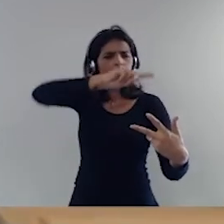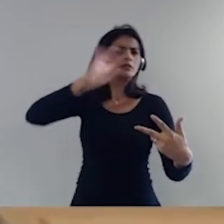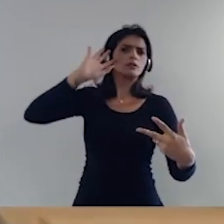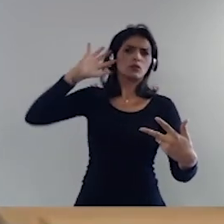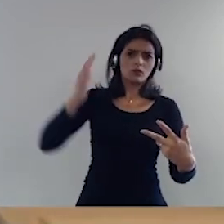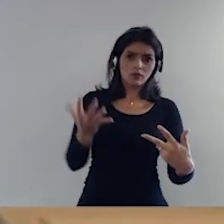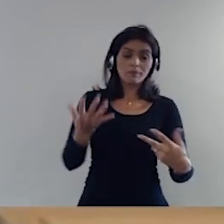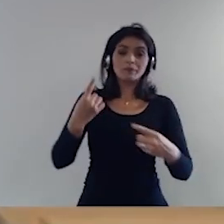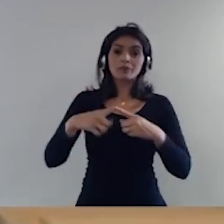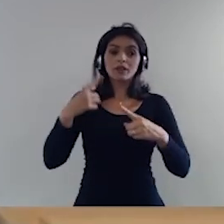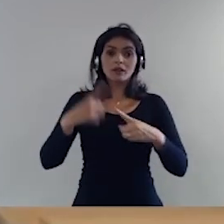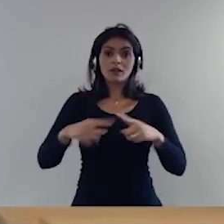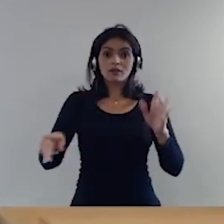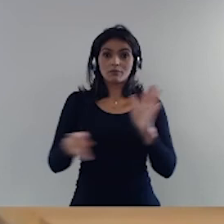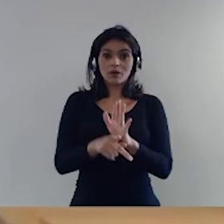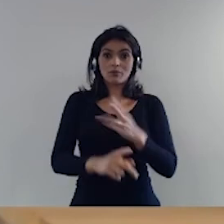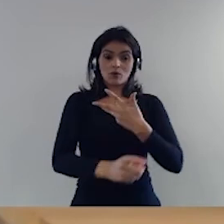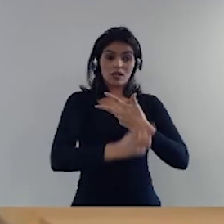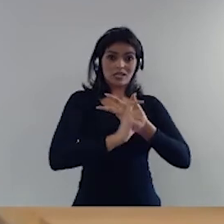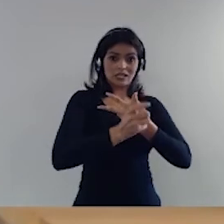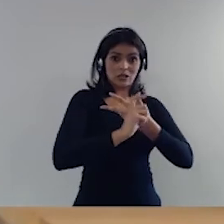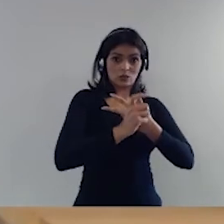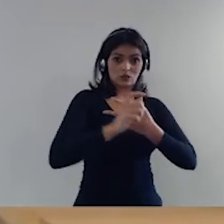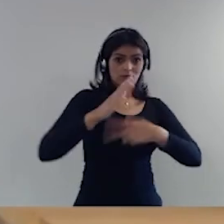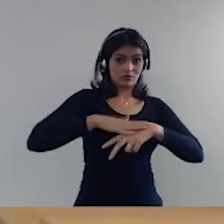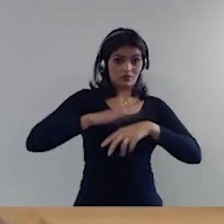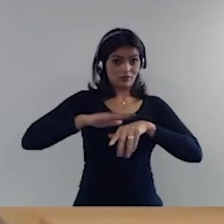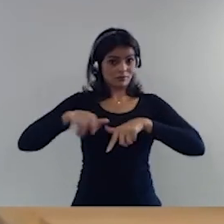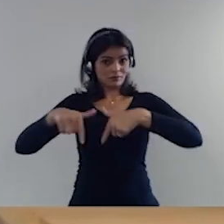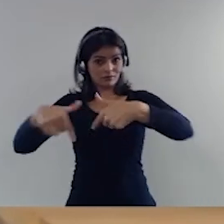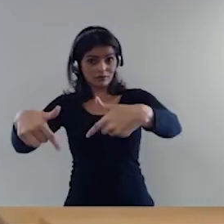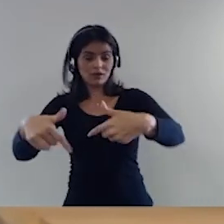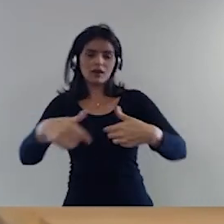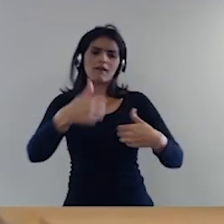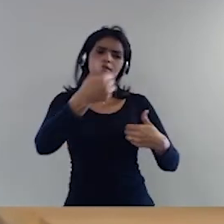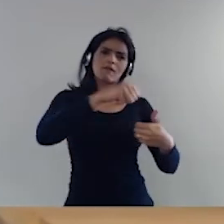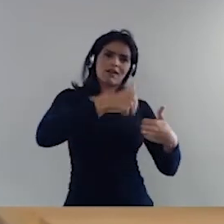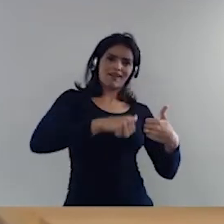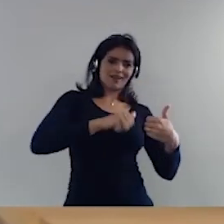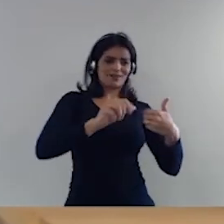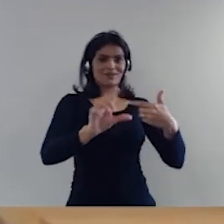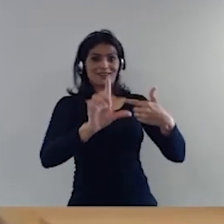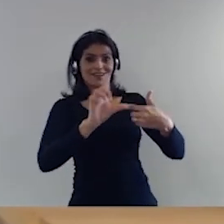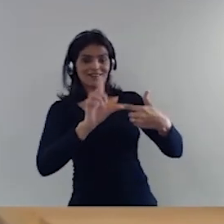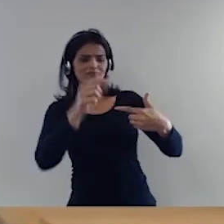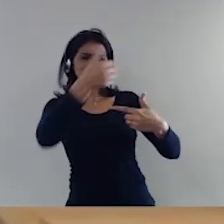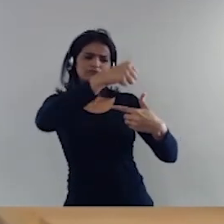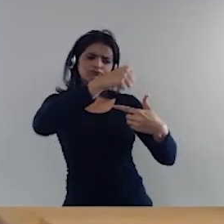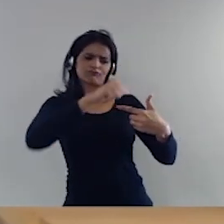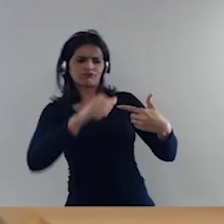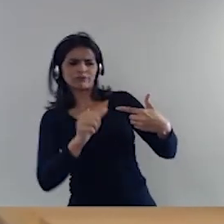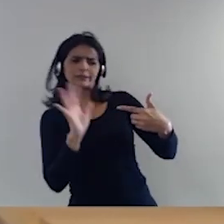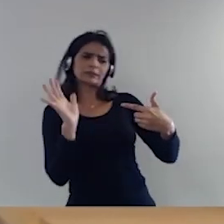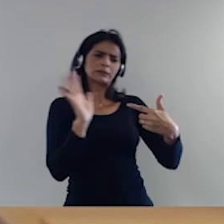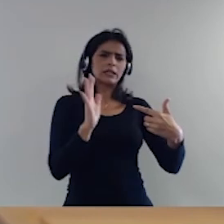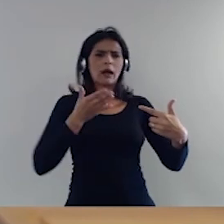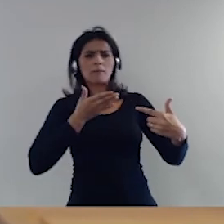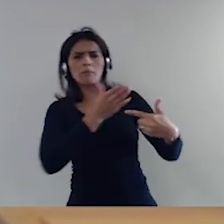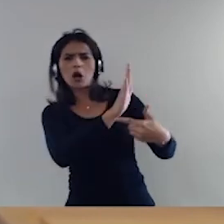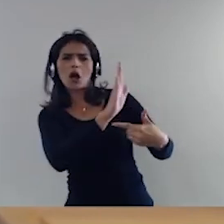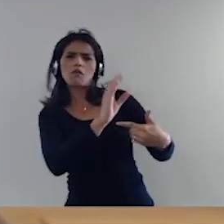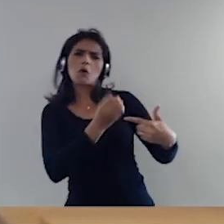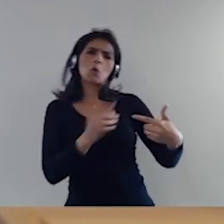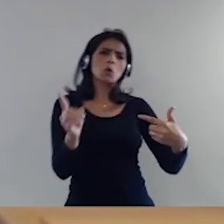que medidas do Poder Executivo são apreciadas pelo Legislativo e nem sempre são aprovadas,